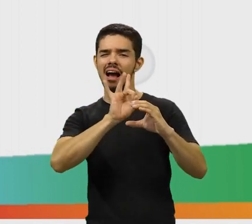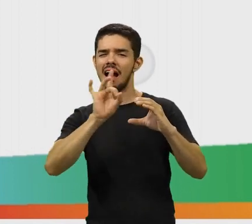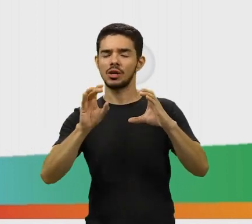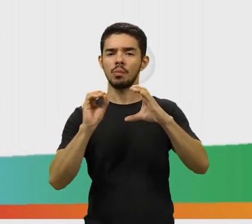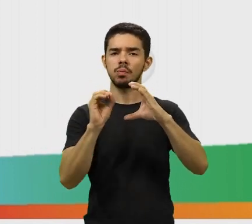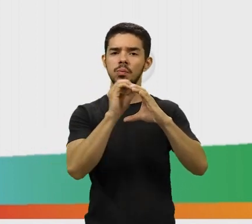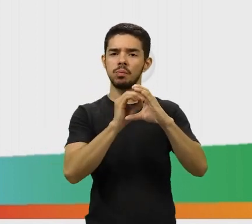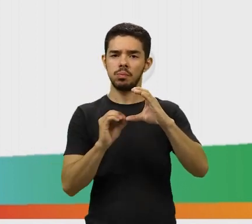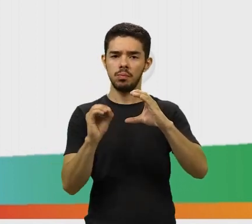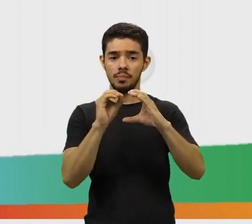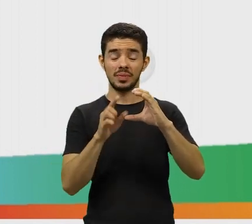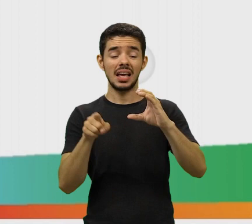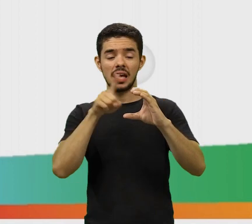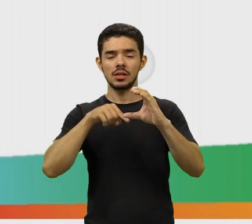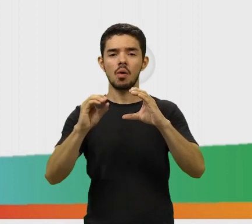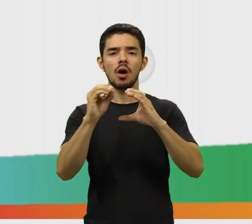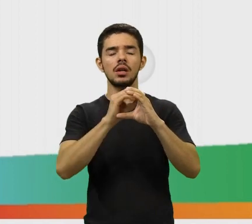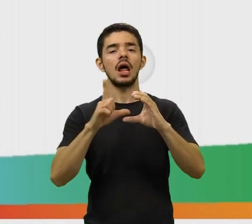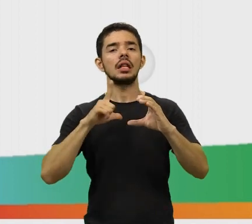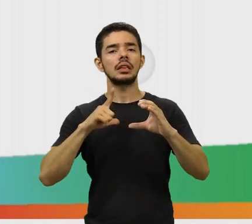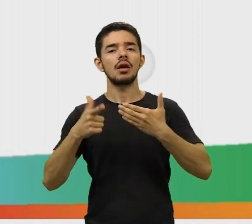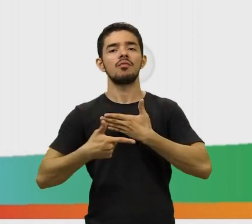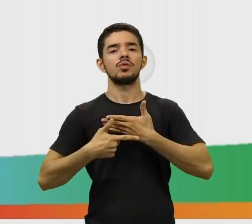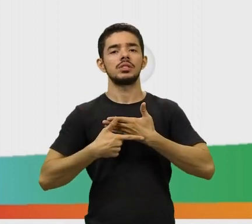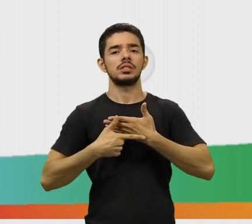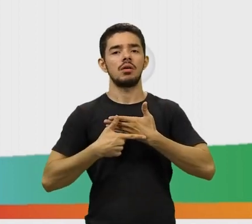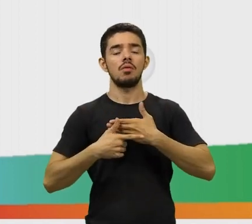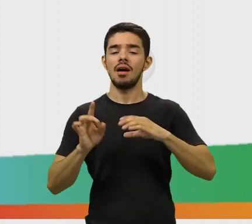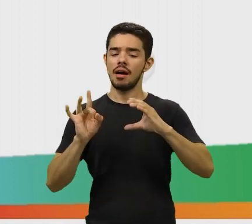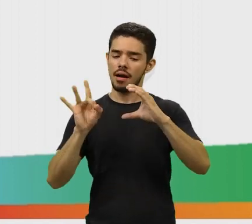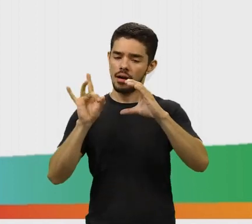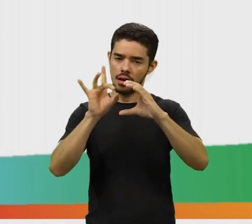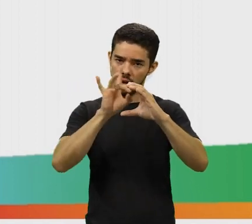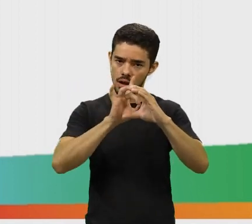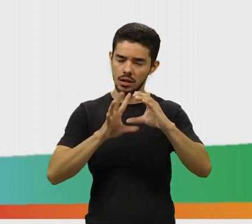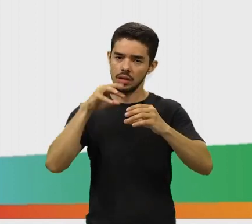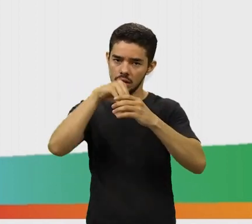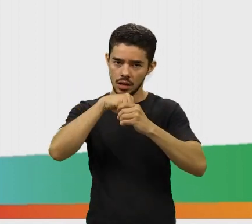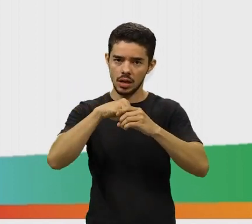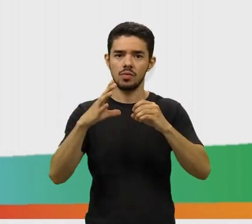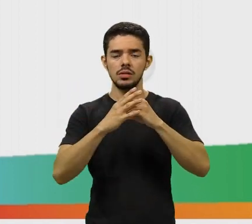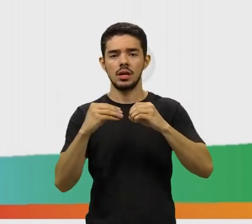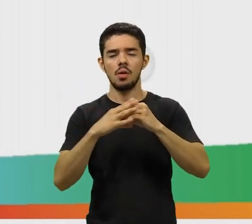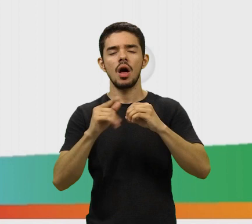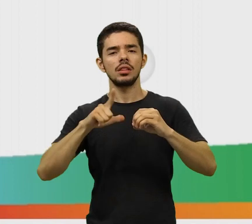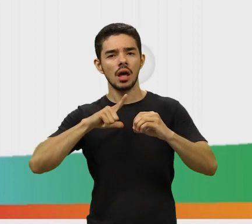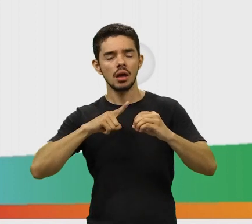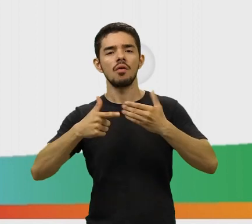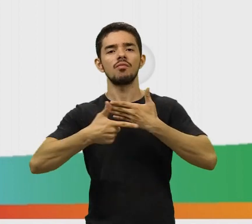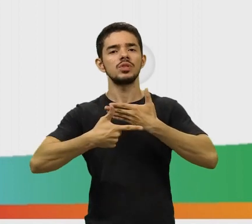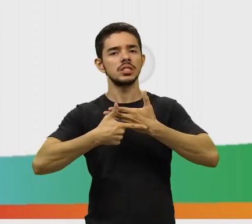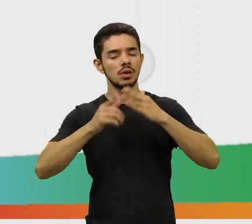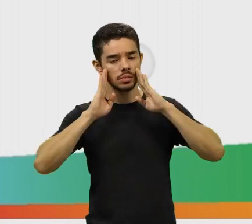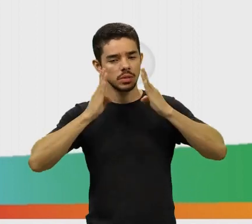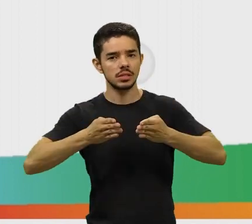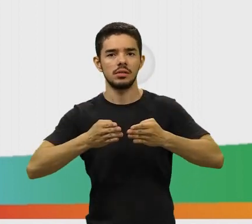uma dessas organelas. E essas organelas terão uma função. Cada organela dentro da célula tem uma